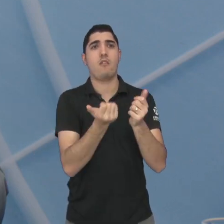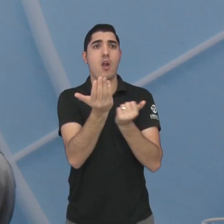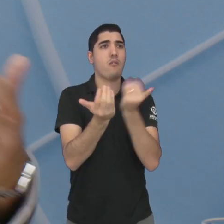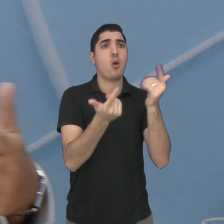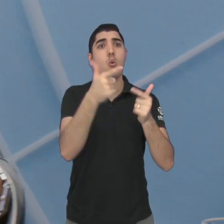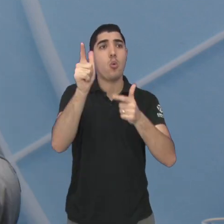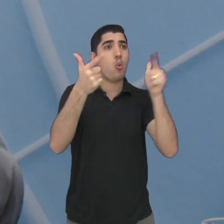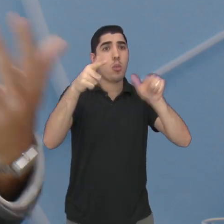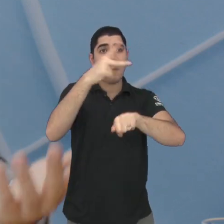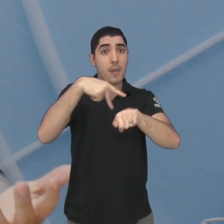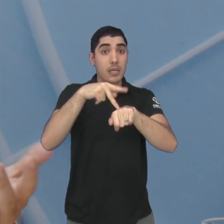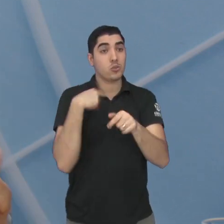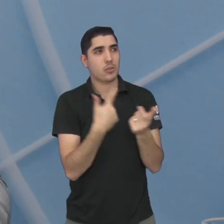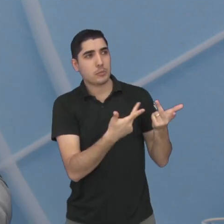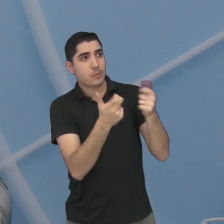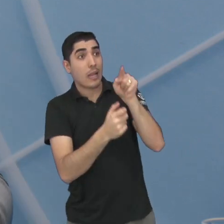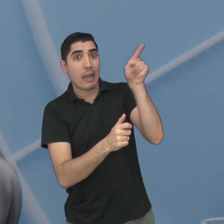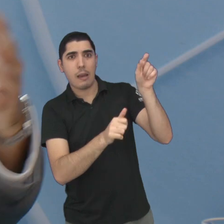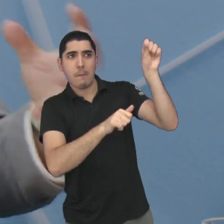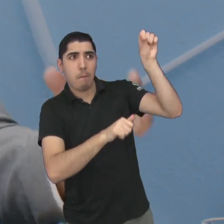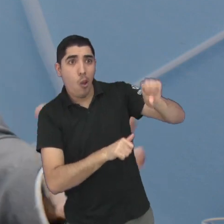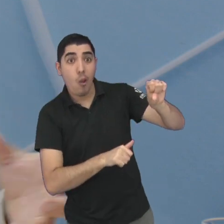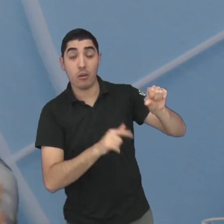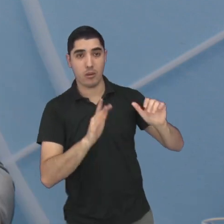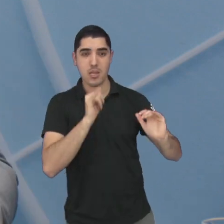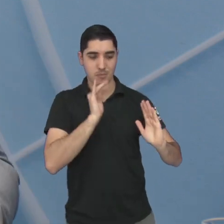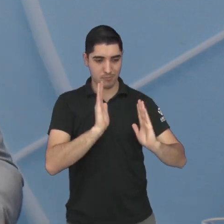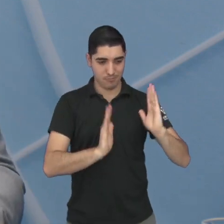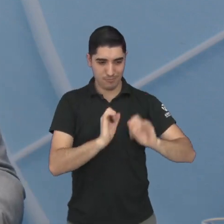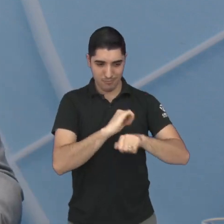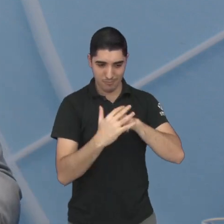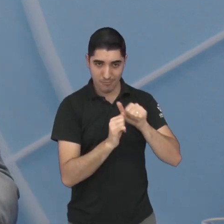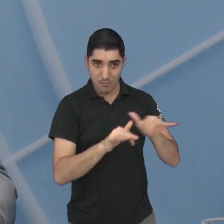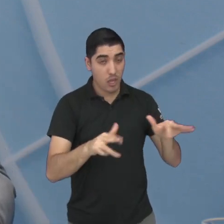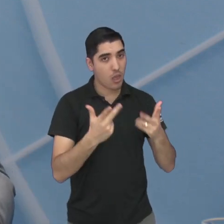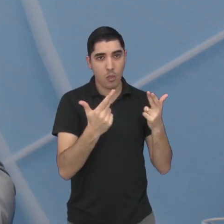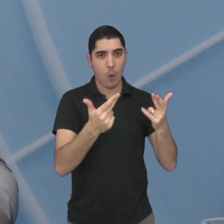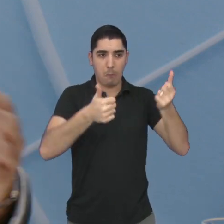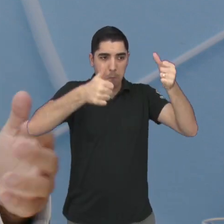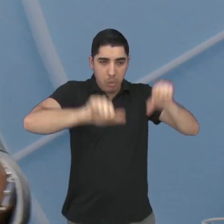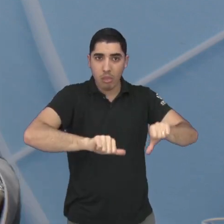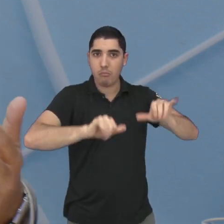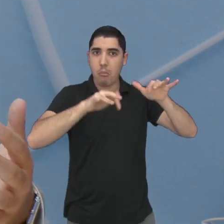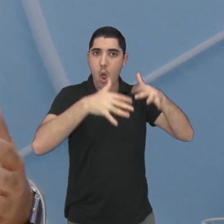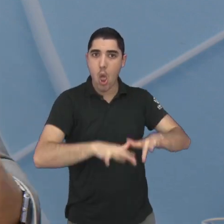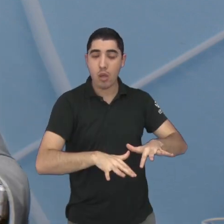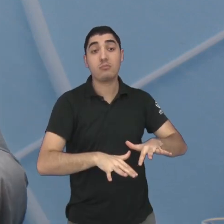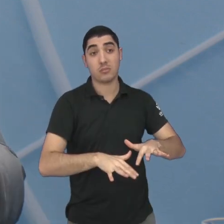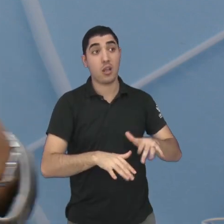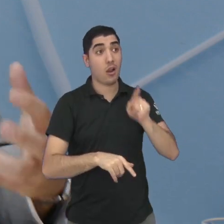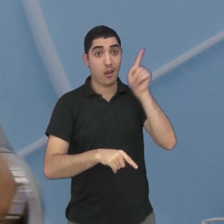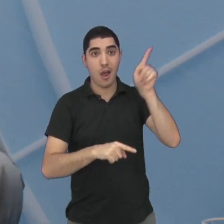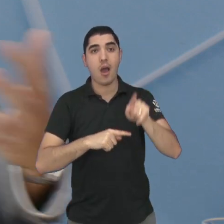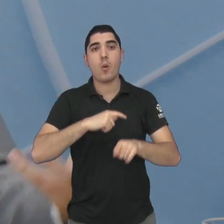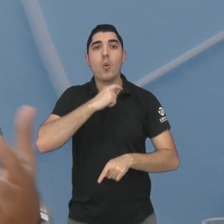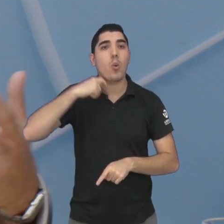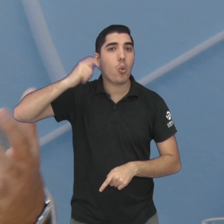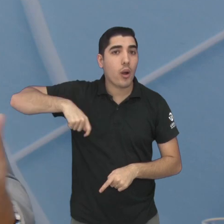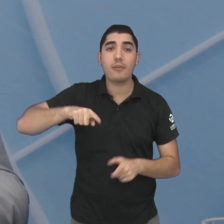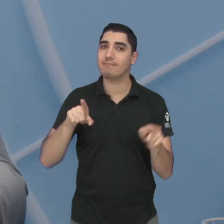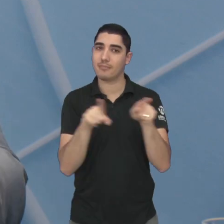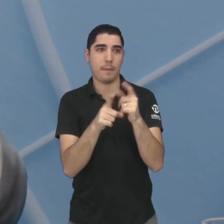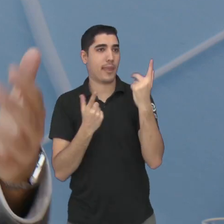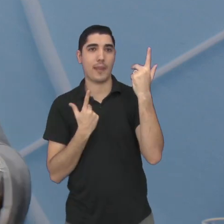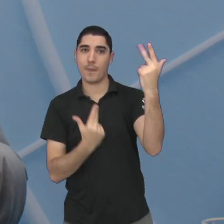com essas várias crises que nós estamos vivenciando, né? A pandemia é uma crise, essa crise na Ucrânia, e que isso sirva para que consiga